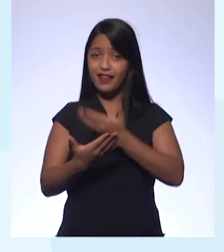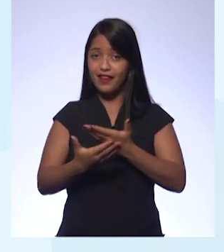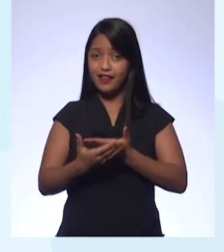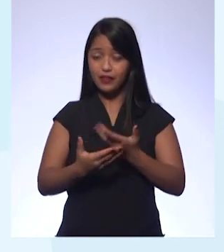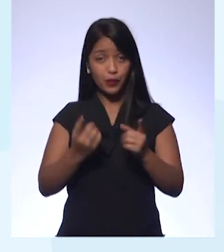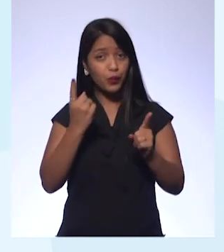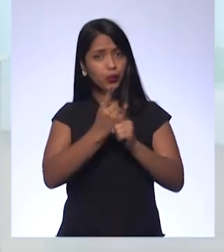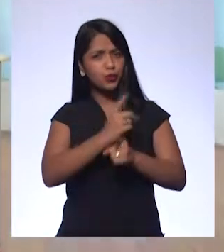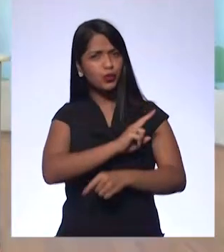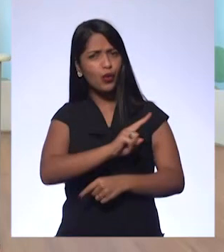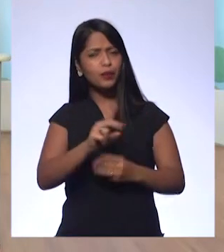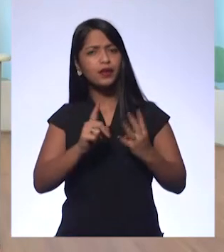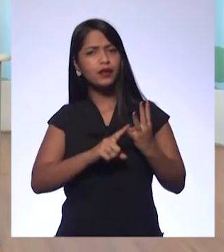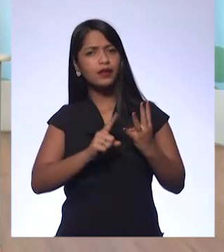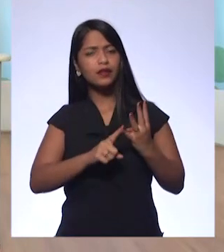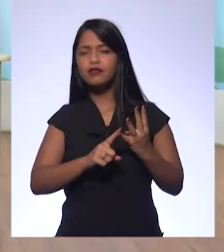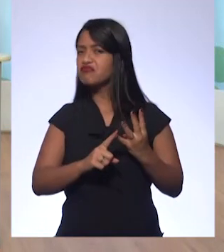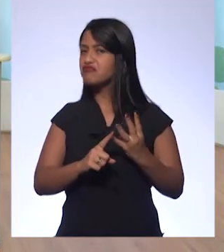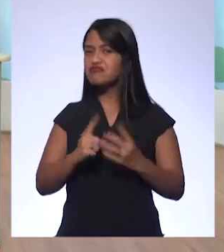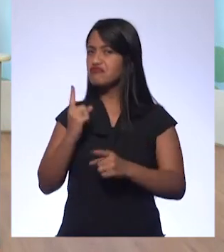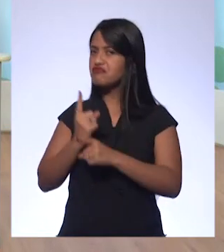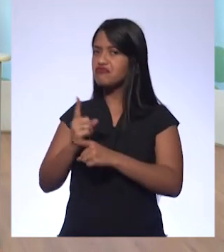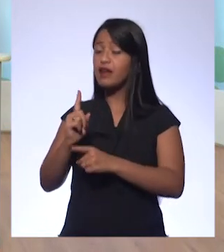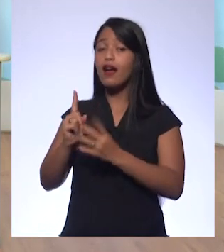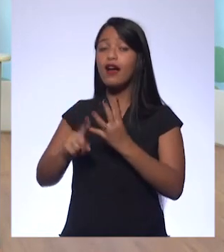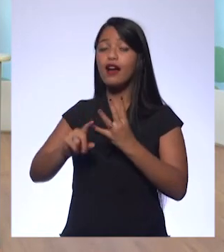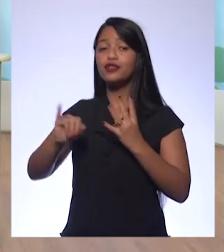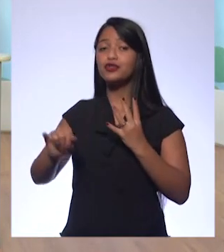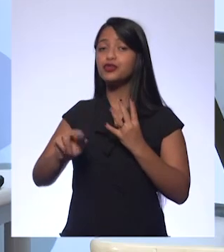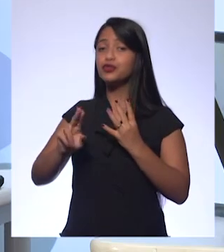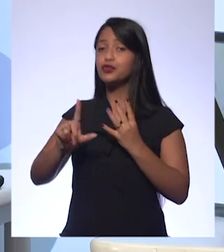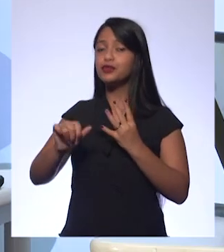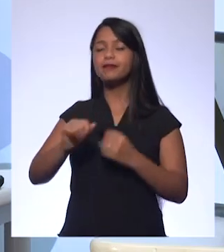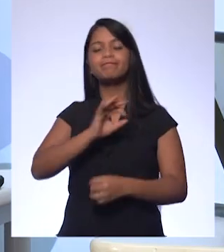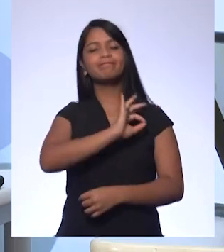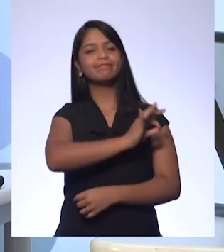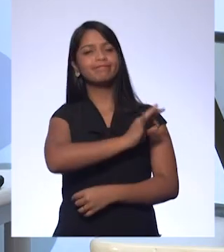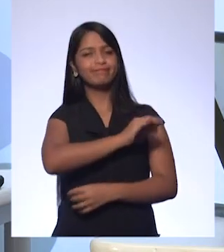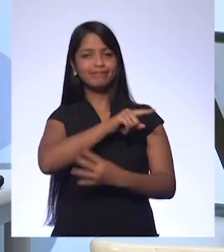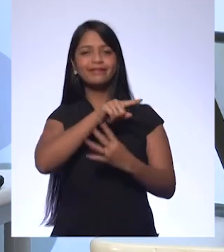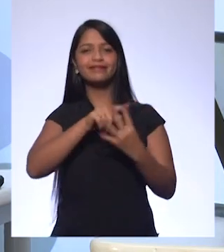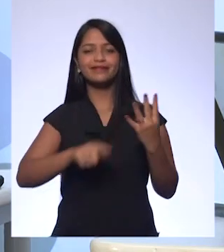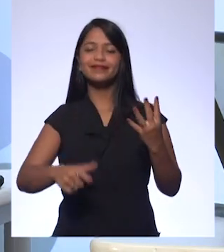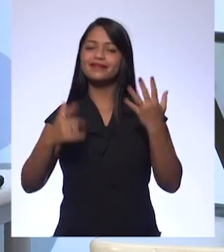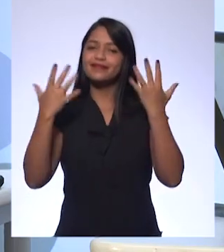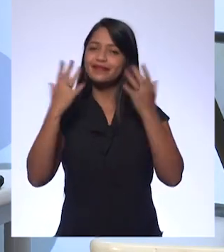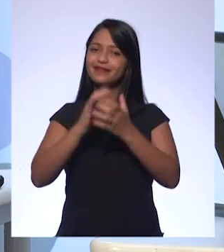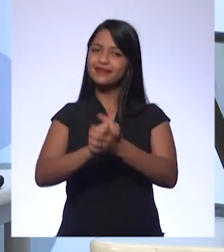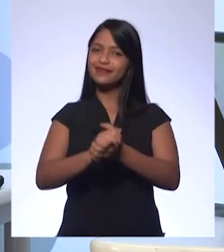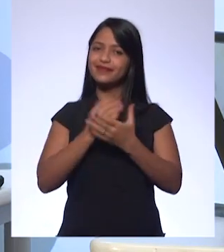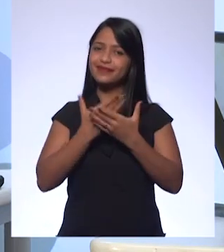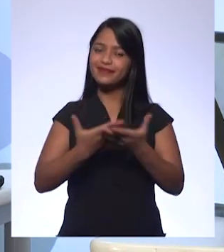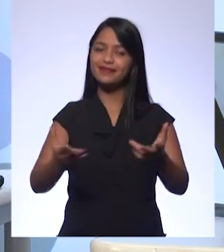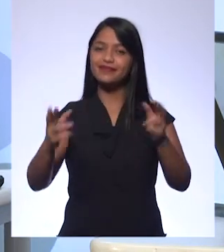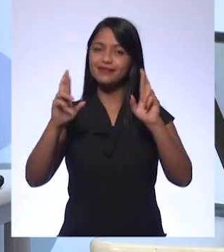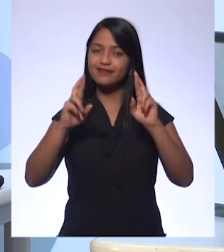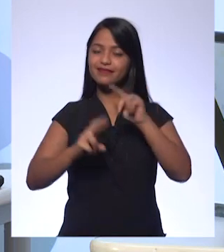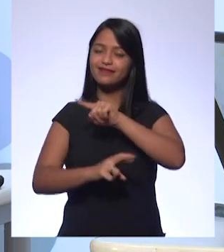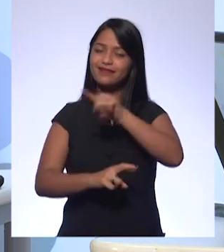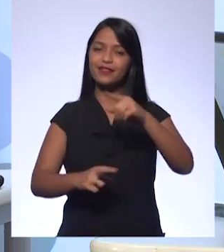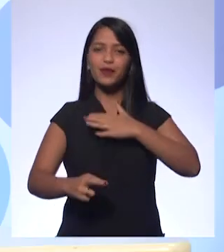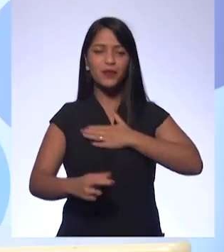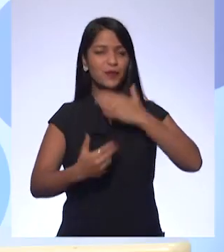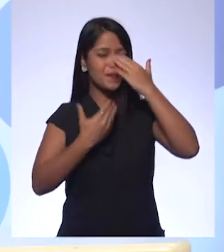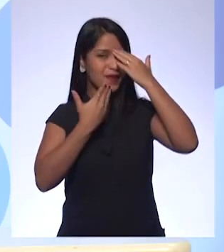não. faltava? Mas, enfim, Julia. Julia, obrigada. Julia. São esses 4. Parabéns, eu espero que vocês tenham gostado. Muito